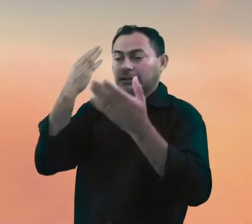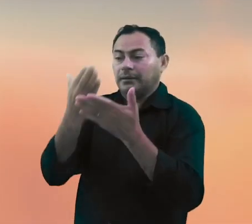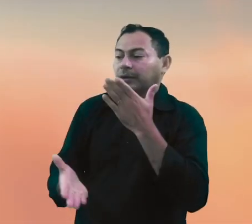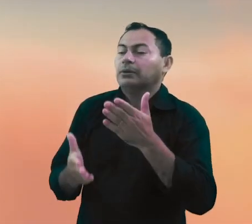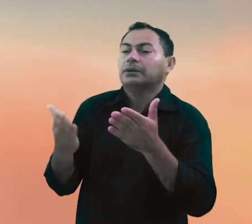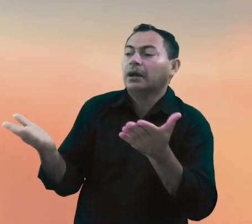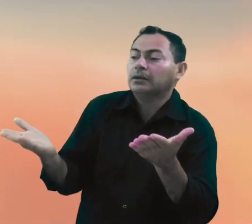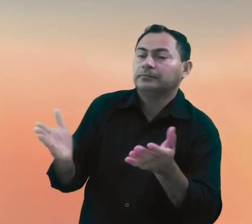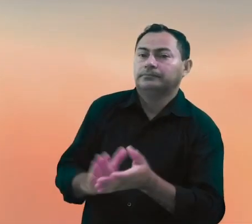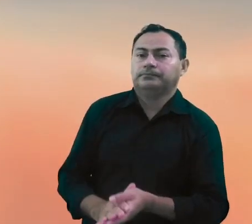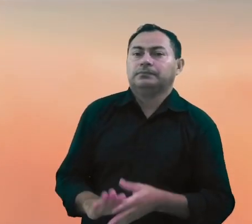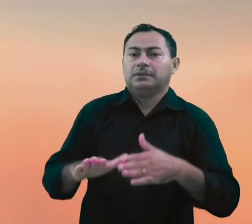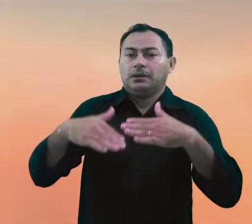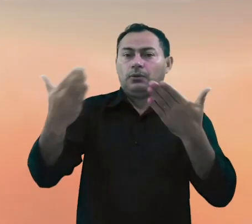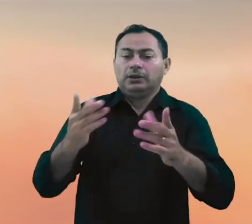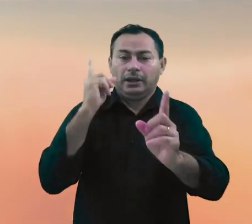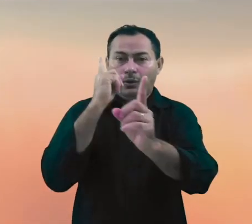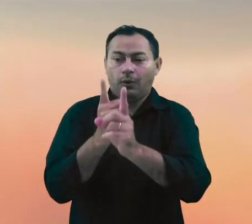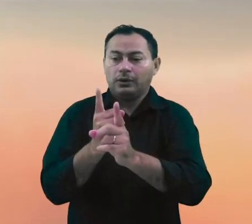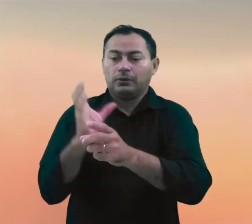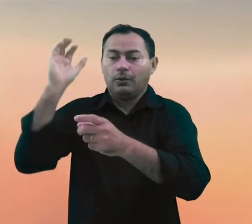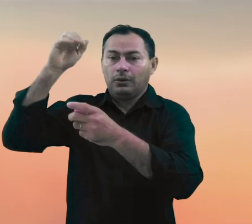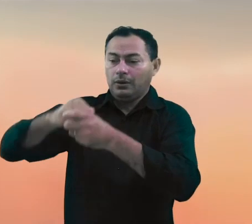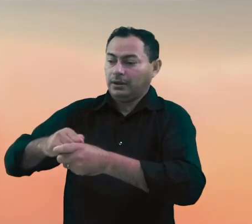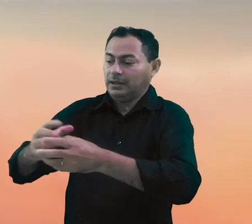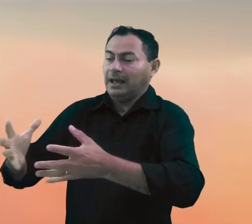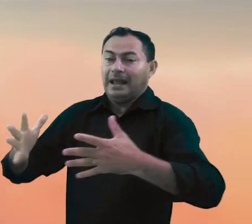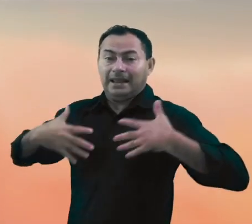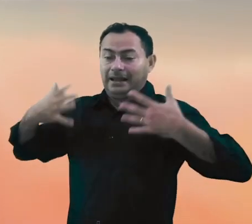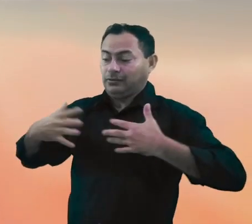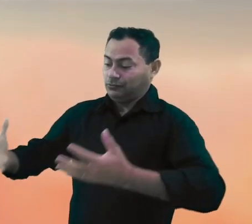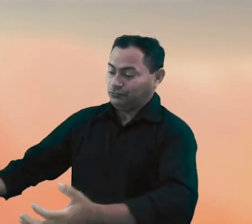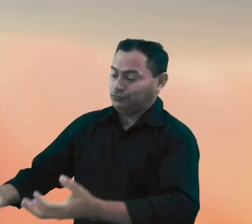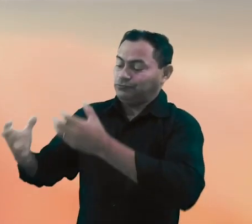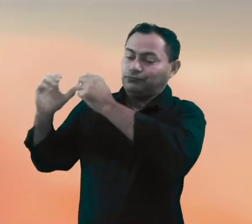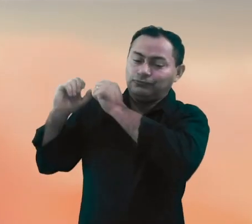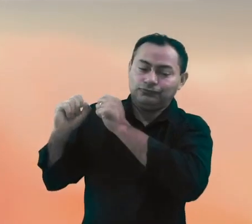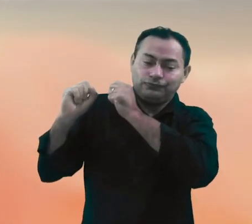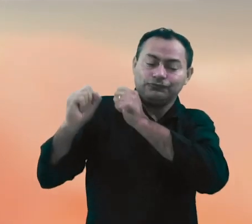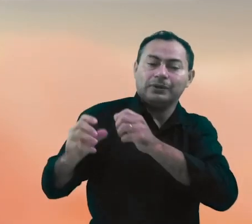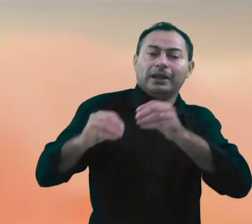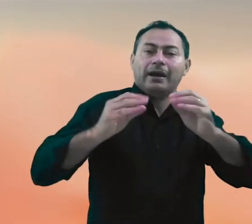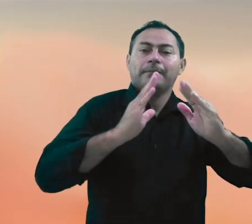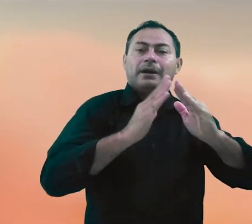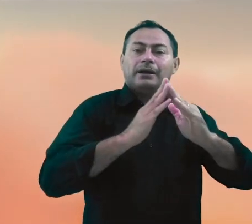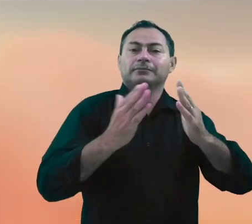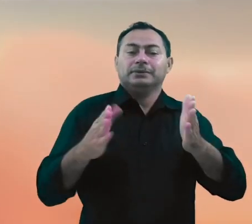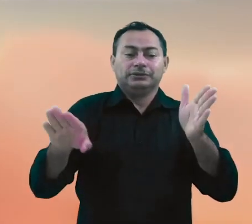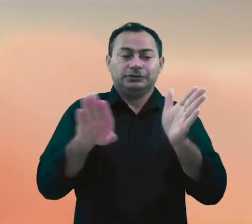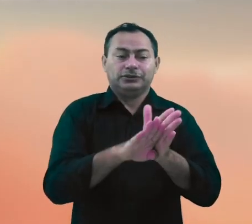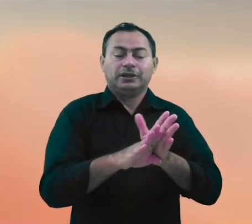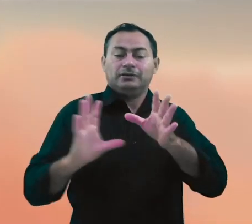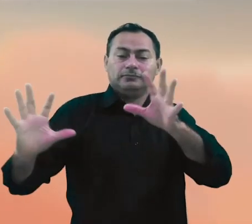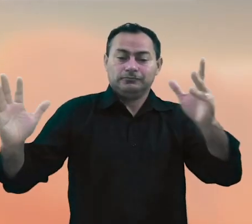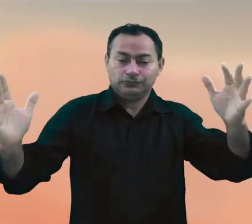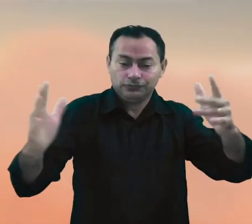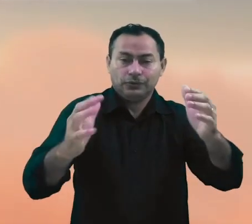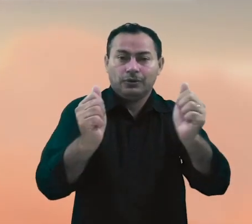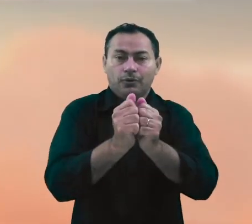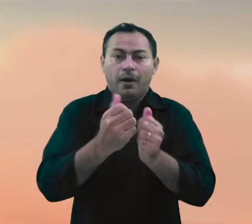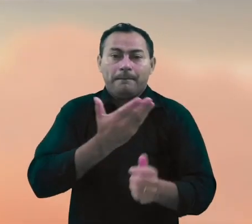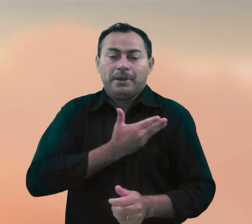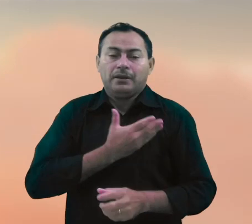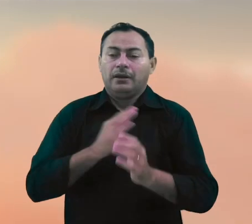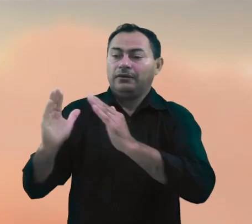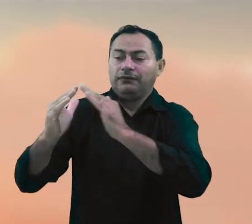até encontrá-la? E quando a encontra, coloca-a alegremente nos ombros e vai para casa. Ao chegar, reúne